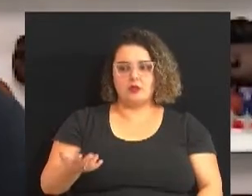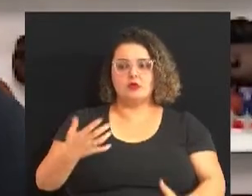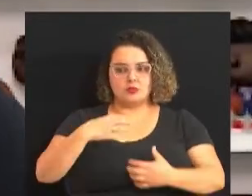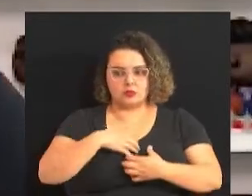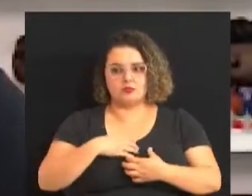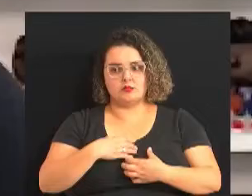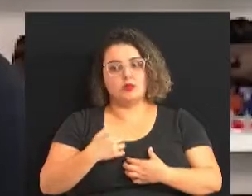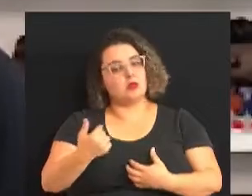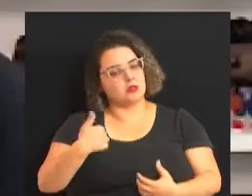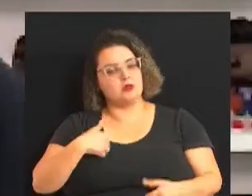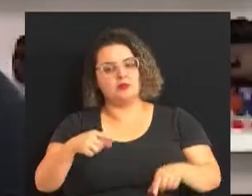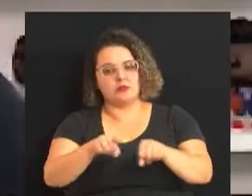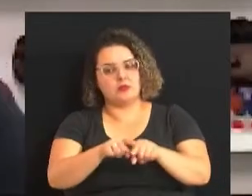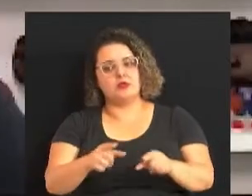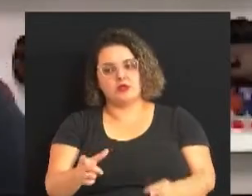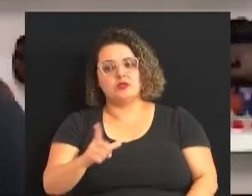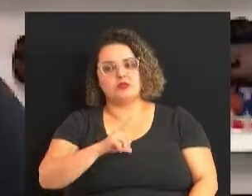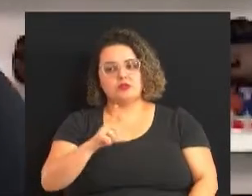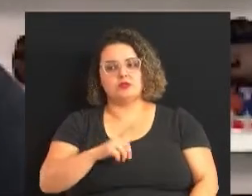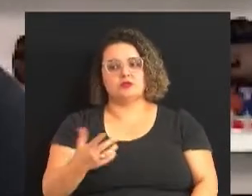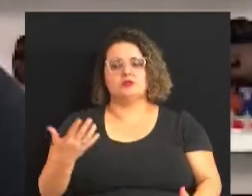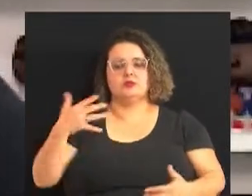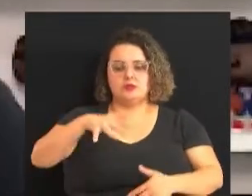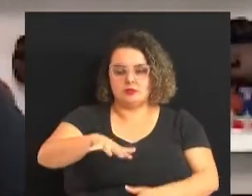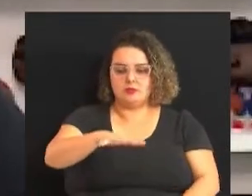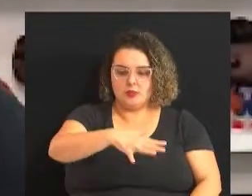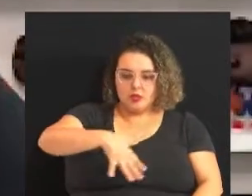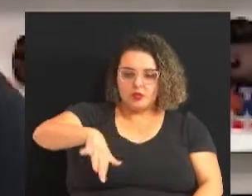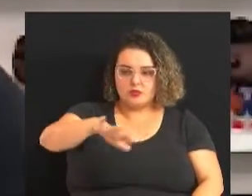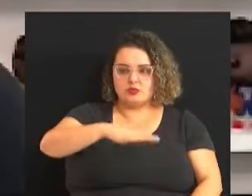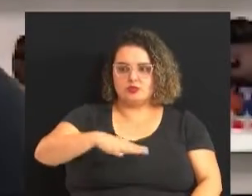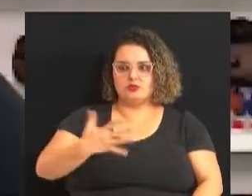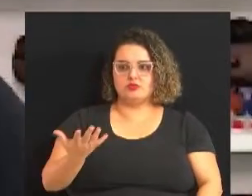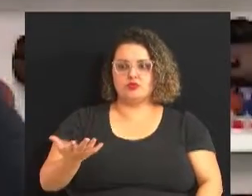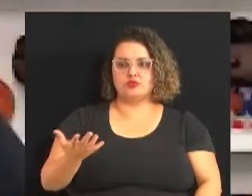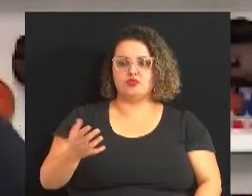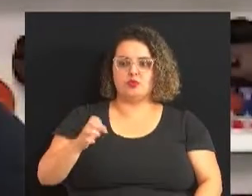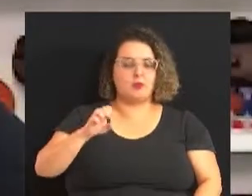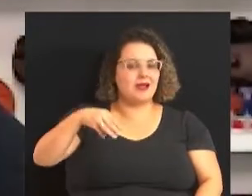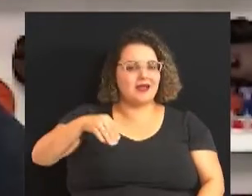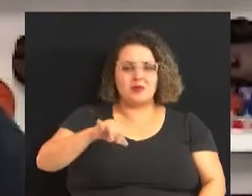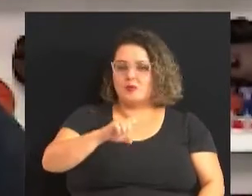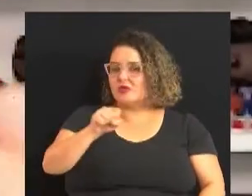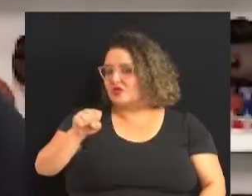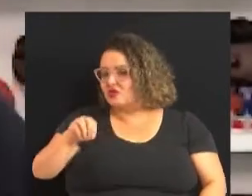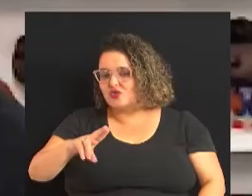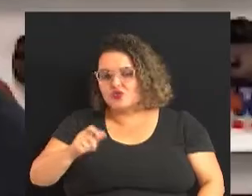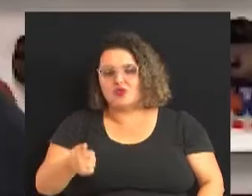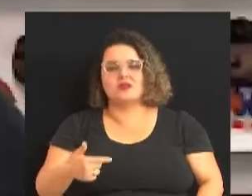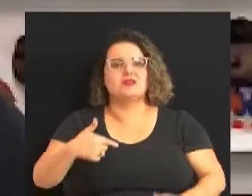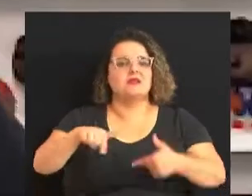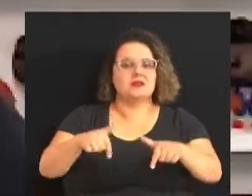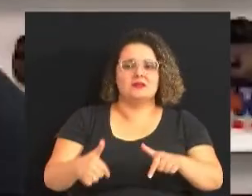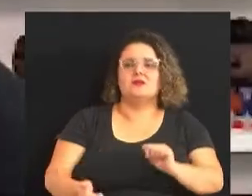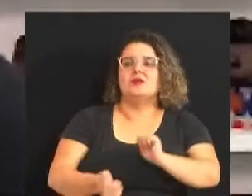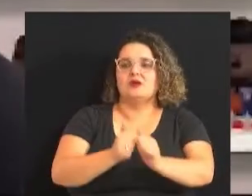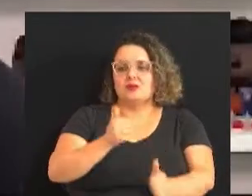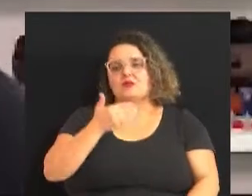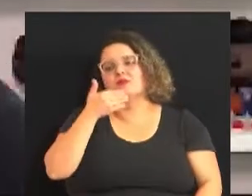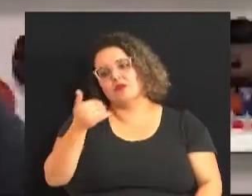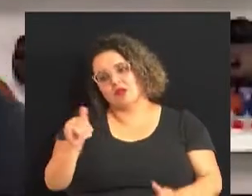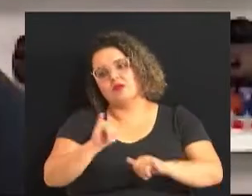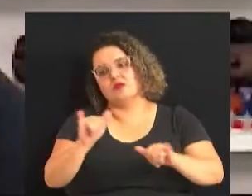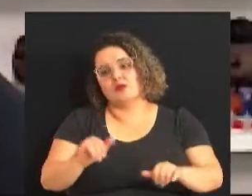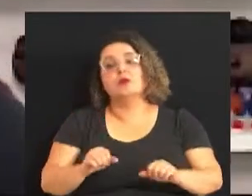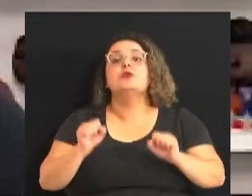tive. É por a gente estar inserido dentro de uma emissora, de trabalhar com esporte, de sentir que podia ser melhor divulgado e podia de